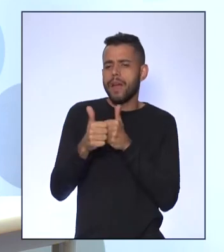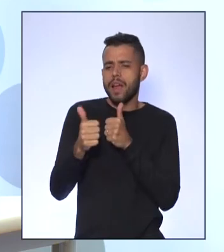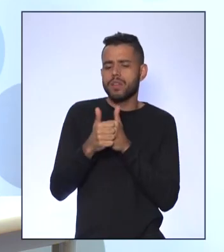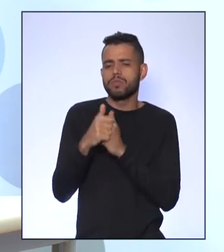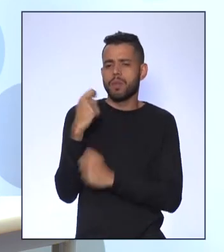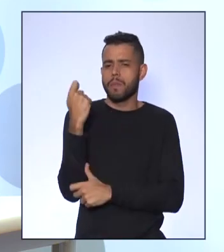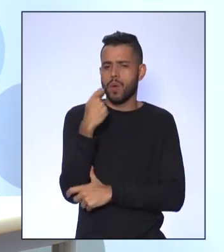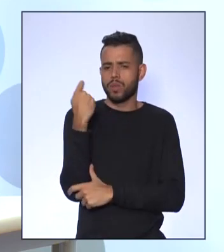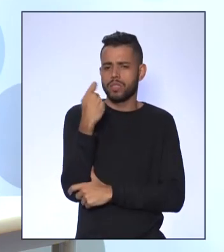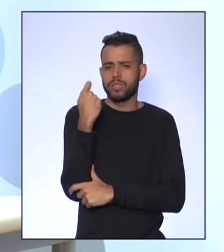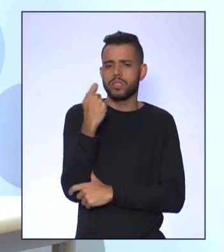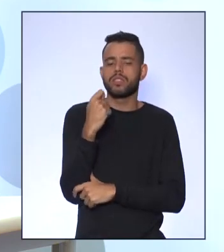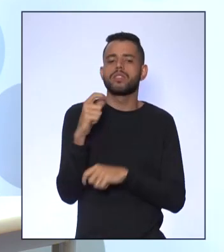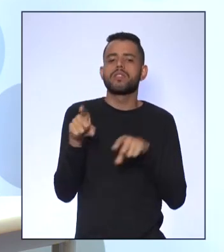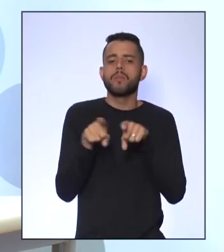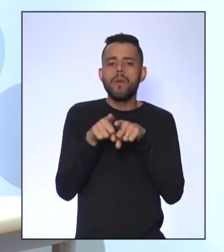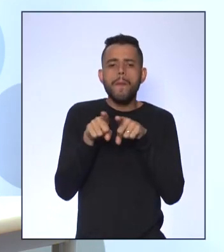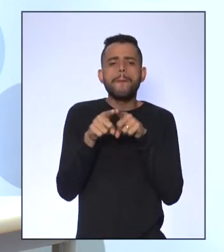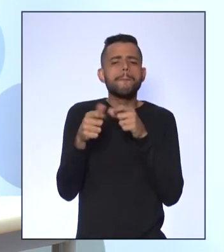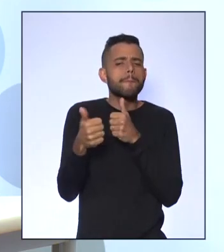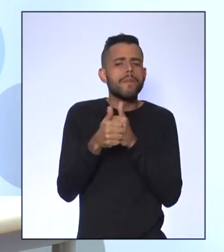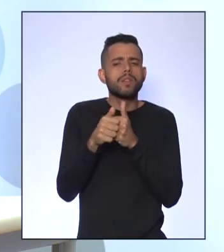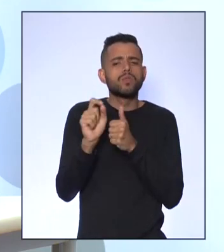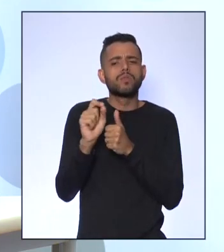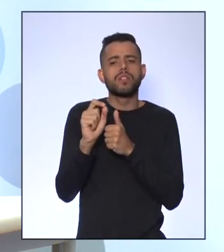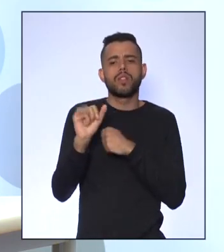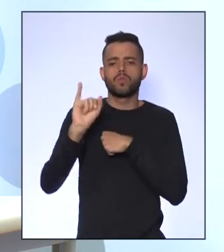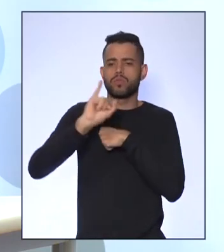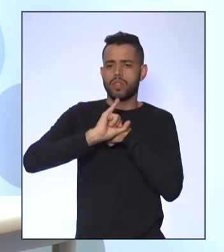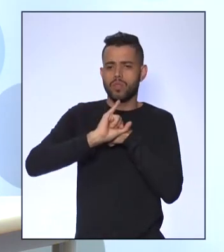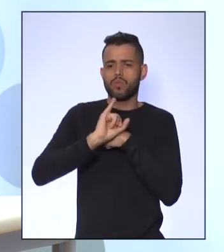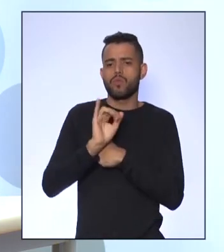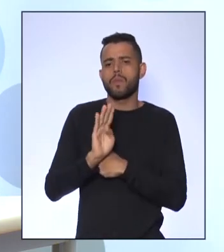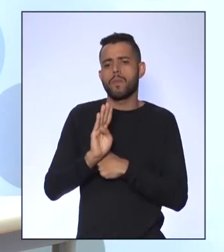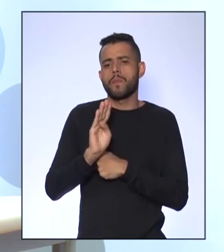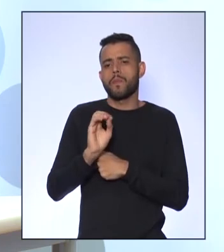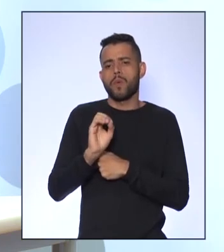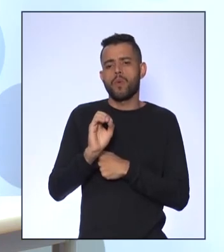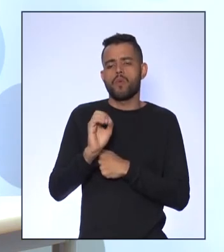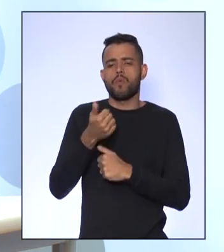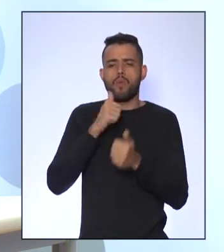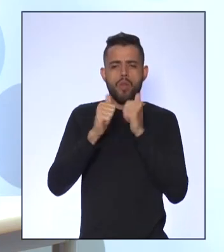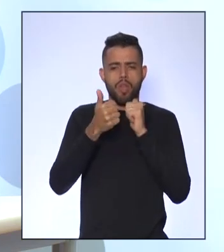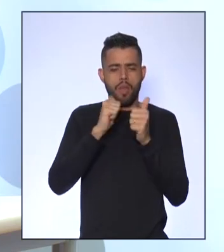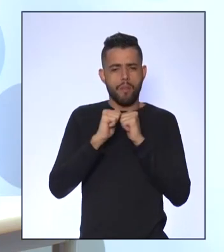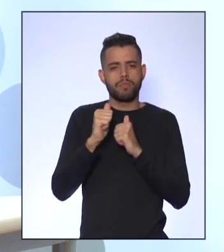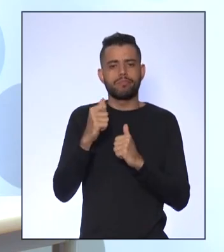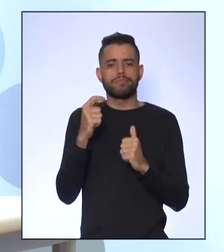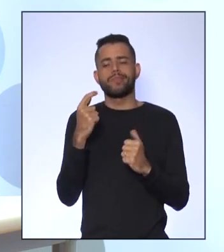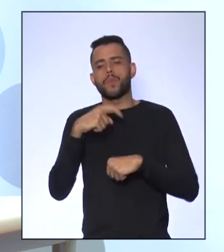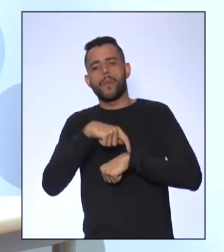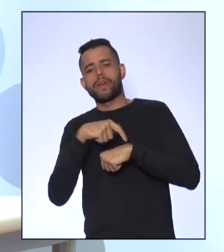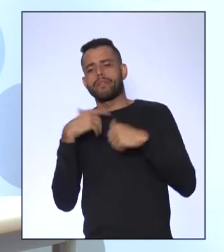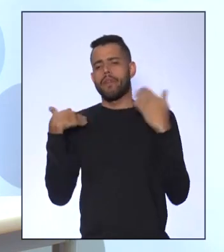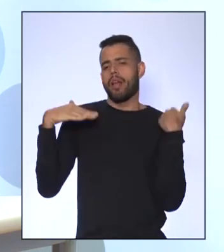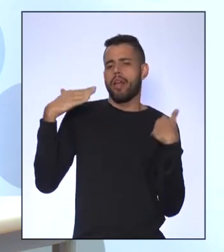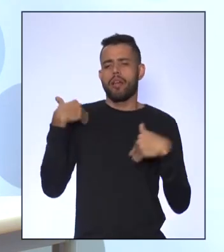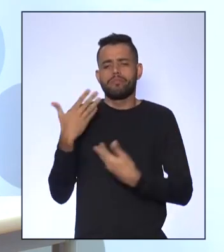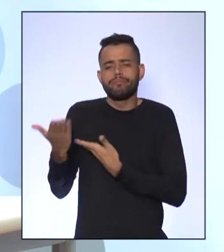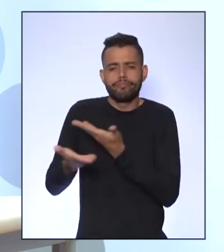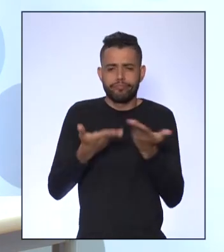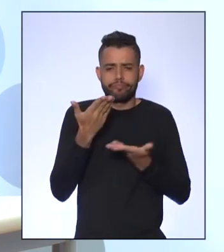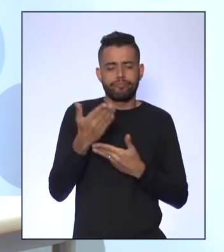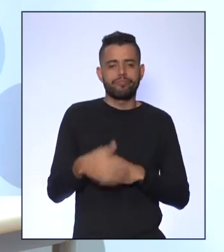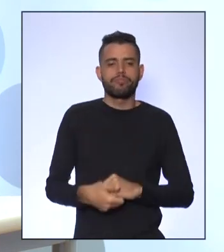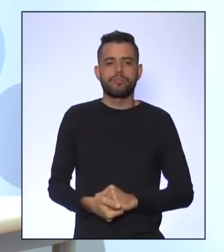fica mais próximo ainda de você ir ao Centro Boêmio, para você passear num momento social. E, professora, Fale.